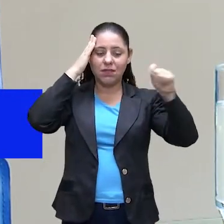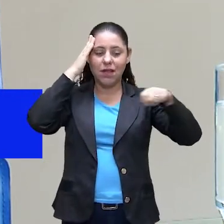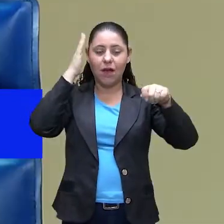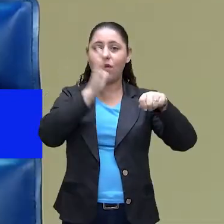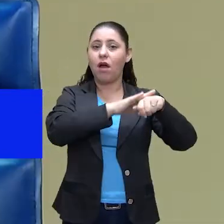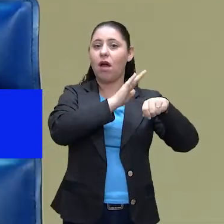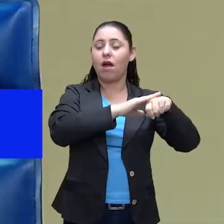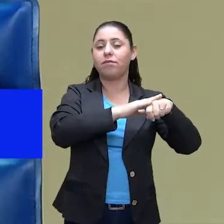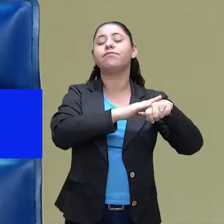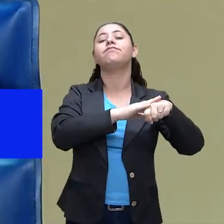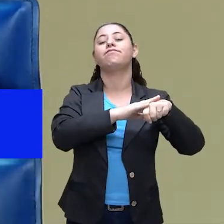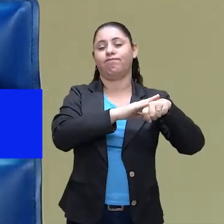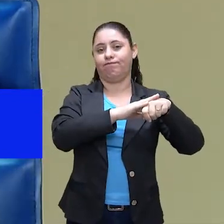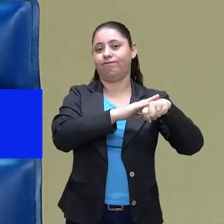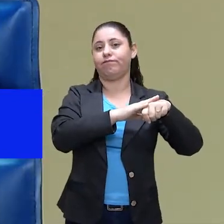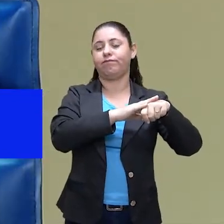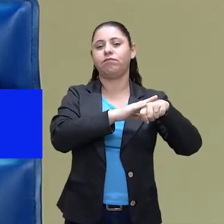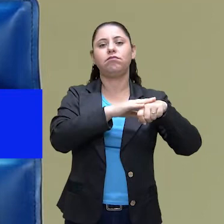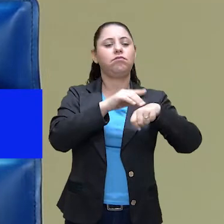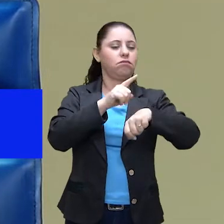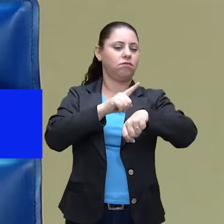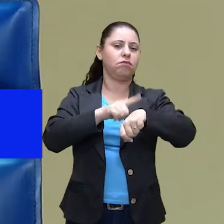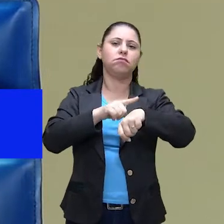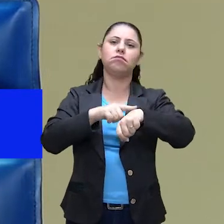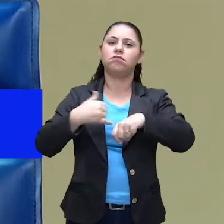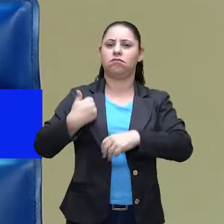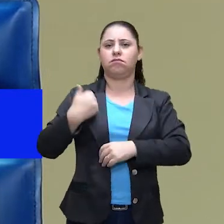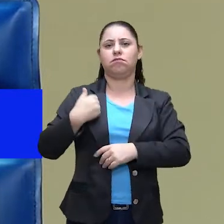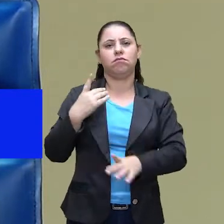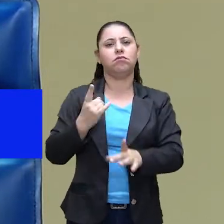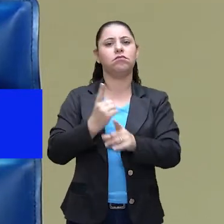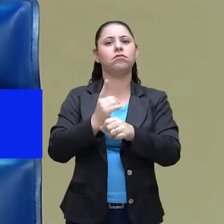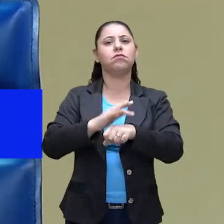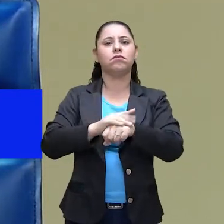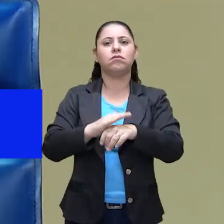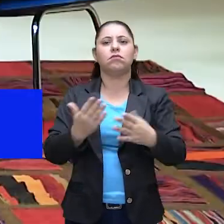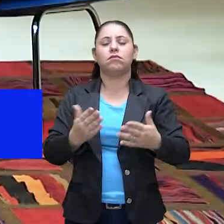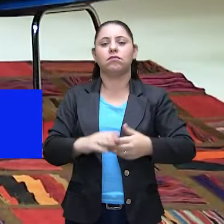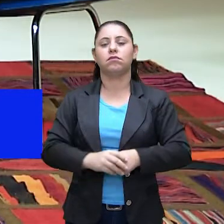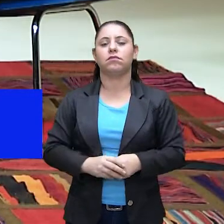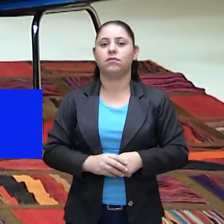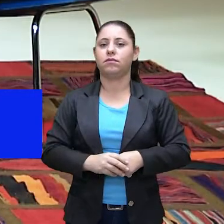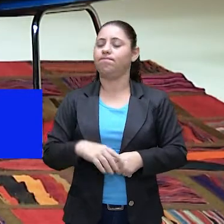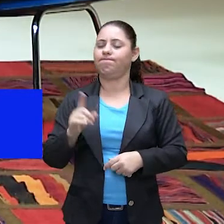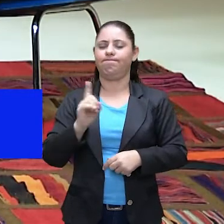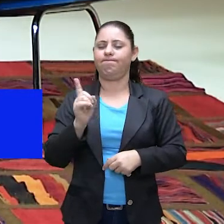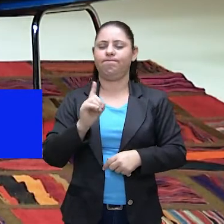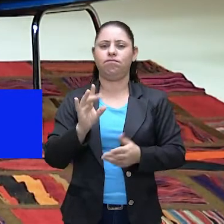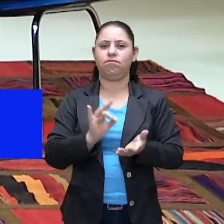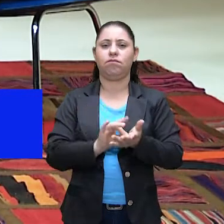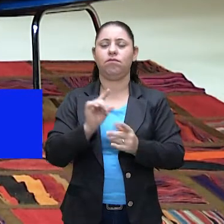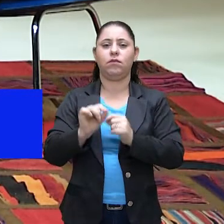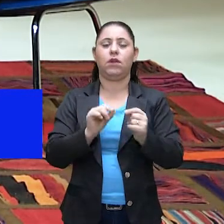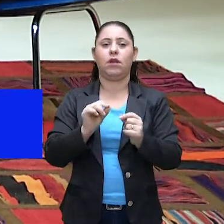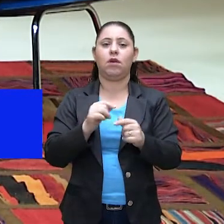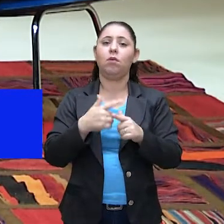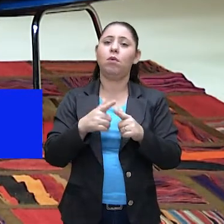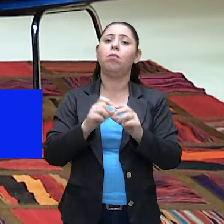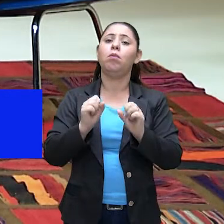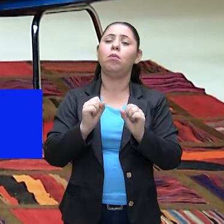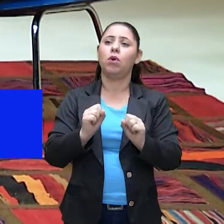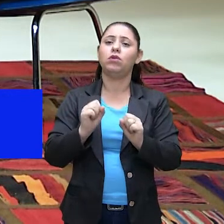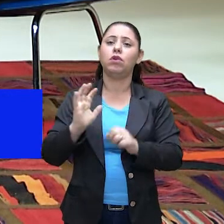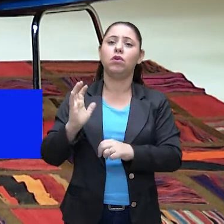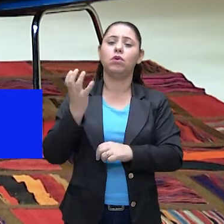canhotos. E a partir de que idade que já se identifica essa doença? Não, na realidade, essa patologia